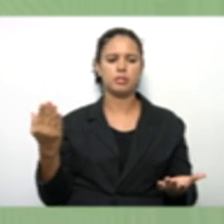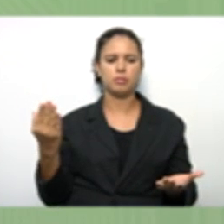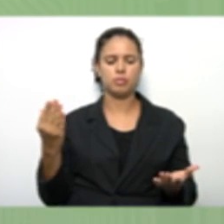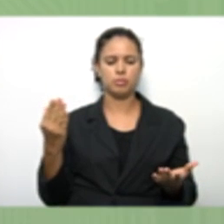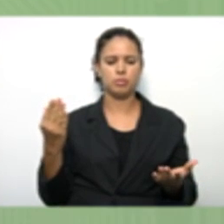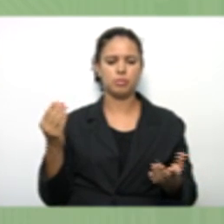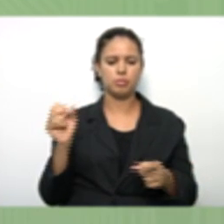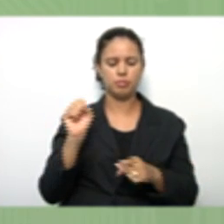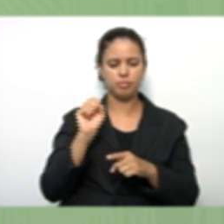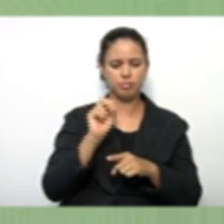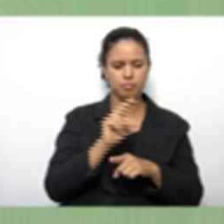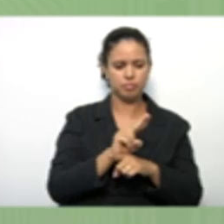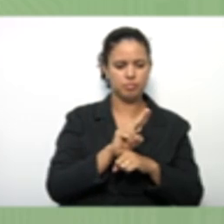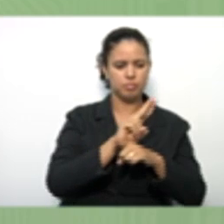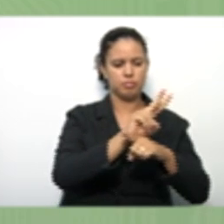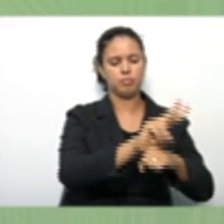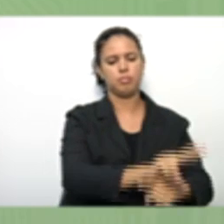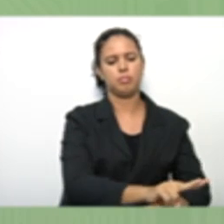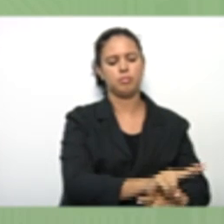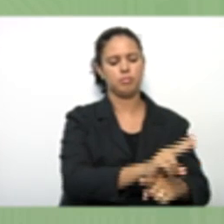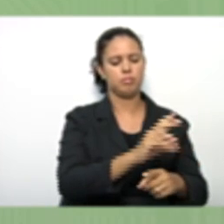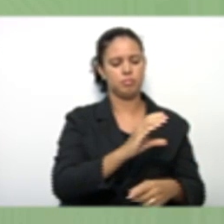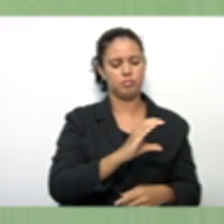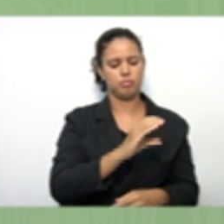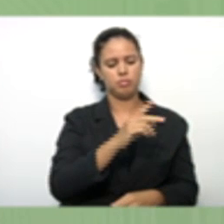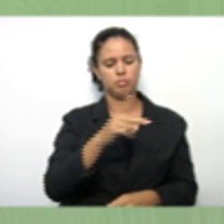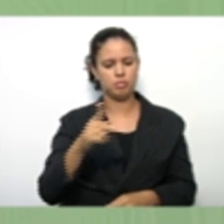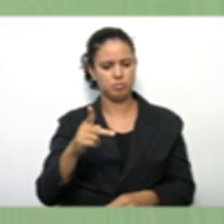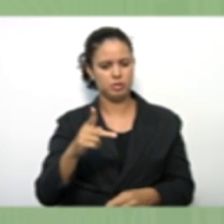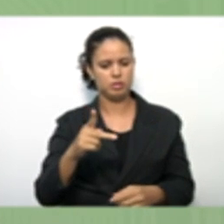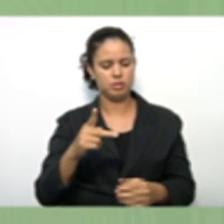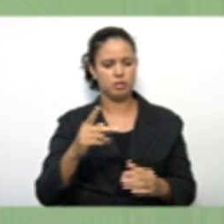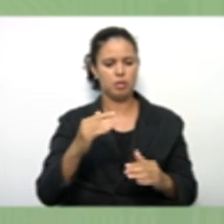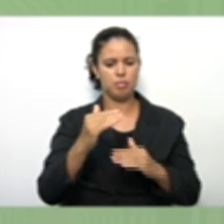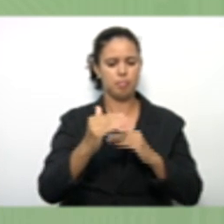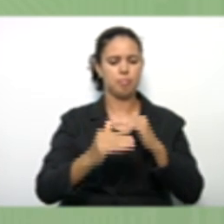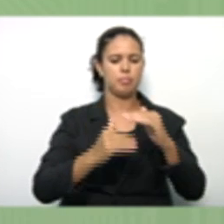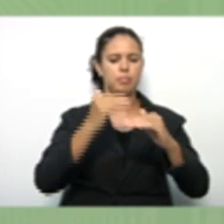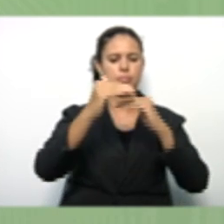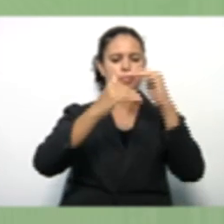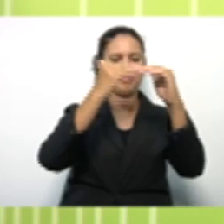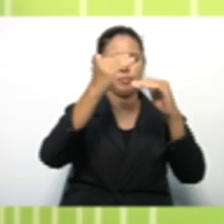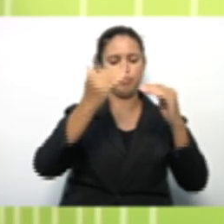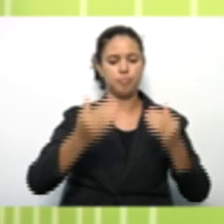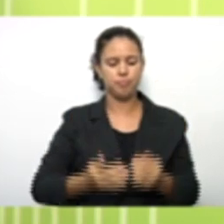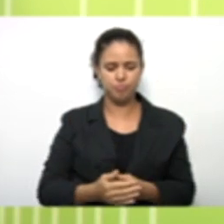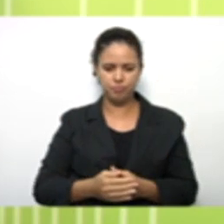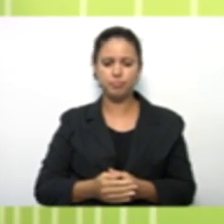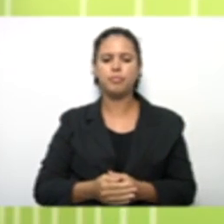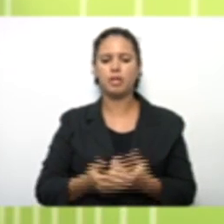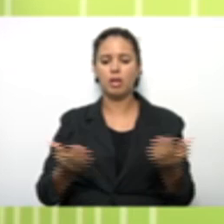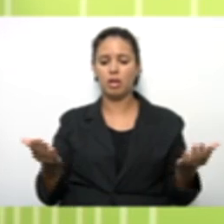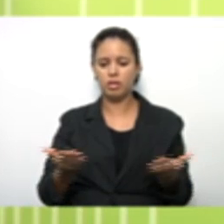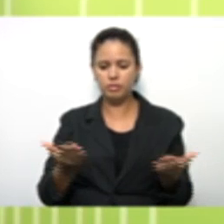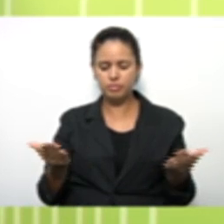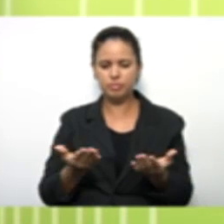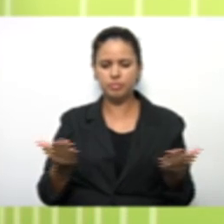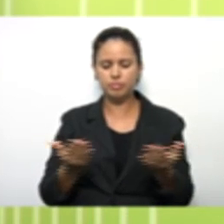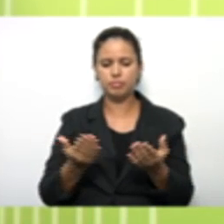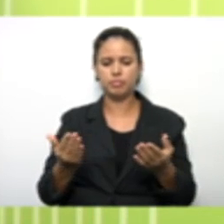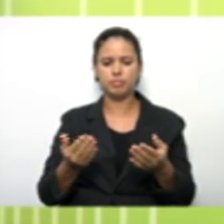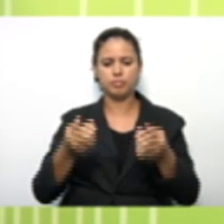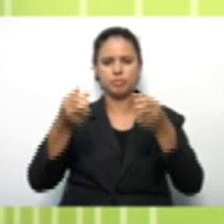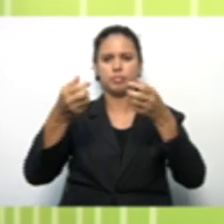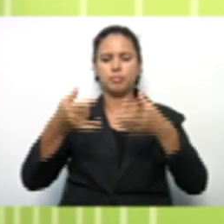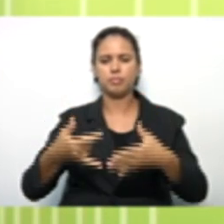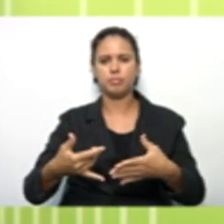para as cooperativas alavancarem no mercado. Continuando, bom, agora nós vamos para a